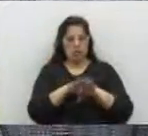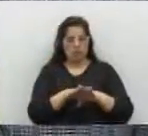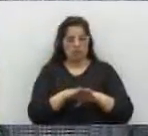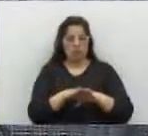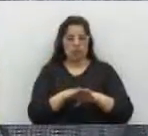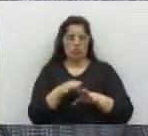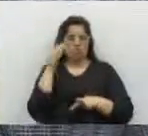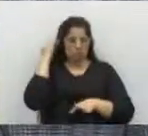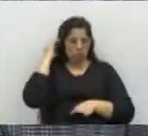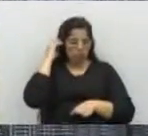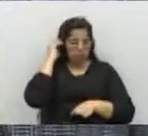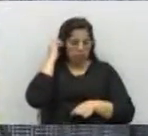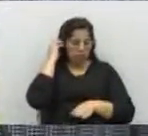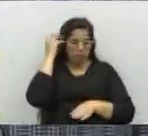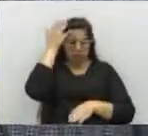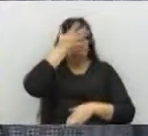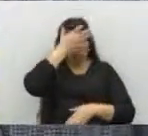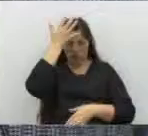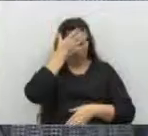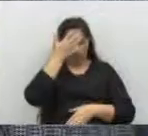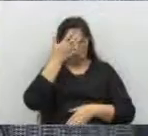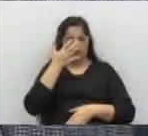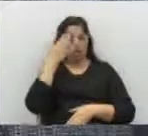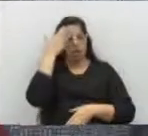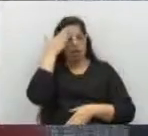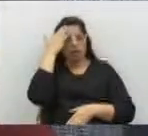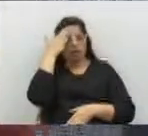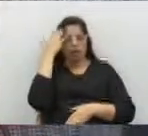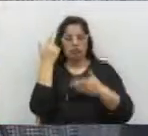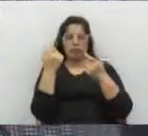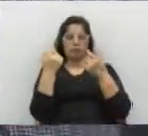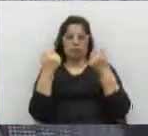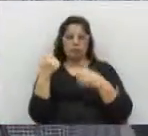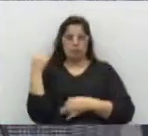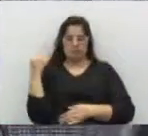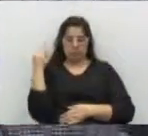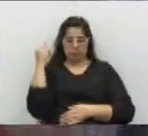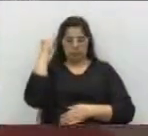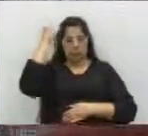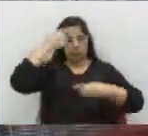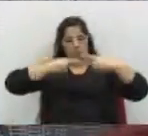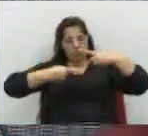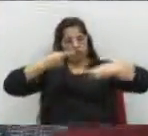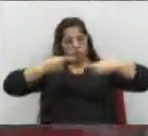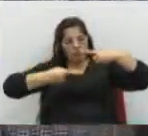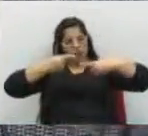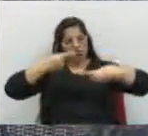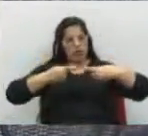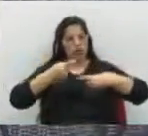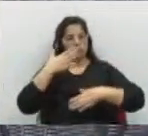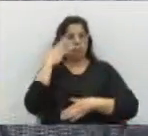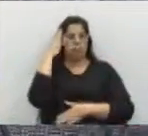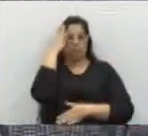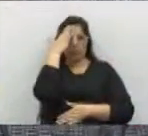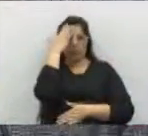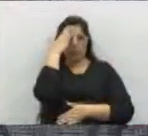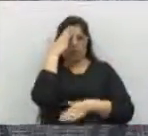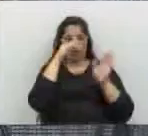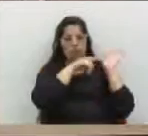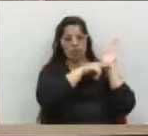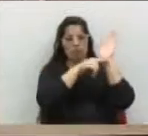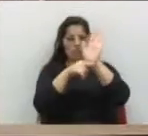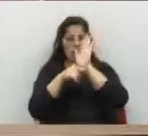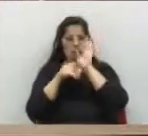Então, esse projeto tem que ser bem debatido para a gente poder chegar num indexador lá que favoreça a todos.